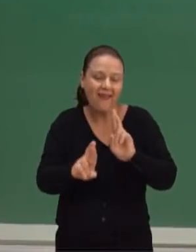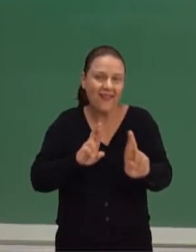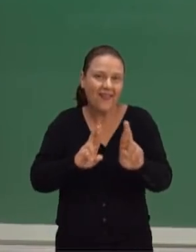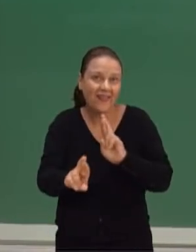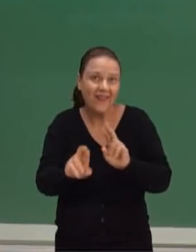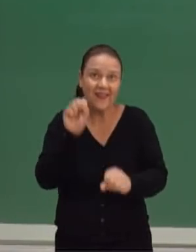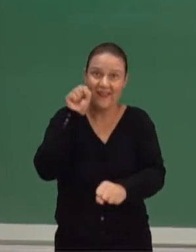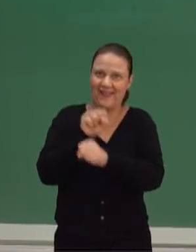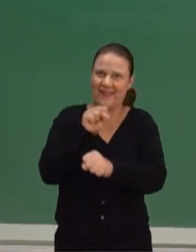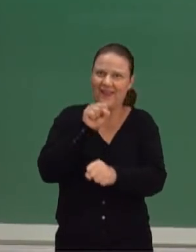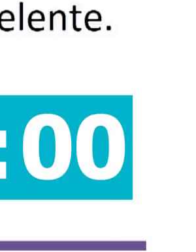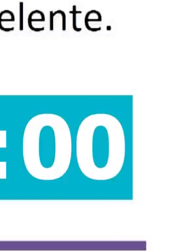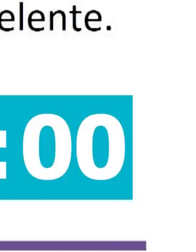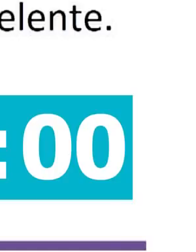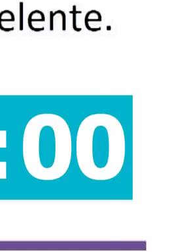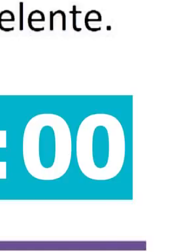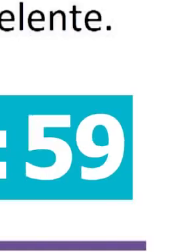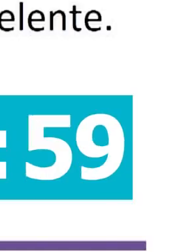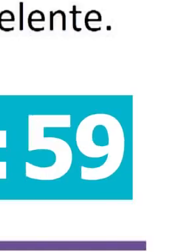com você.